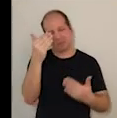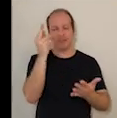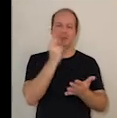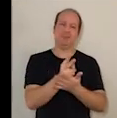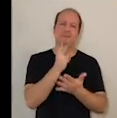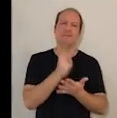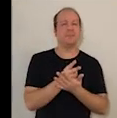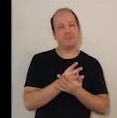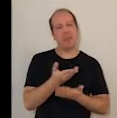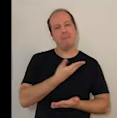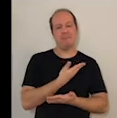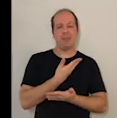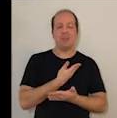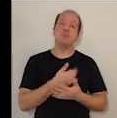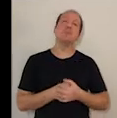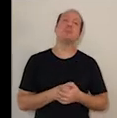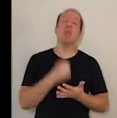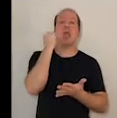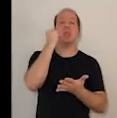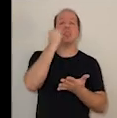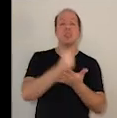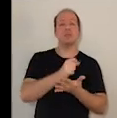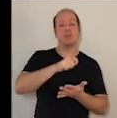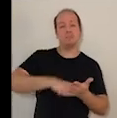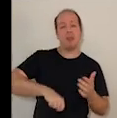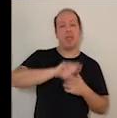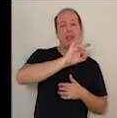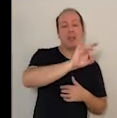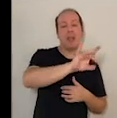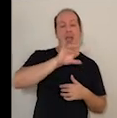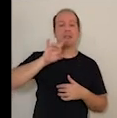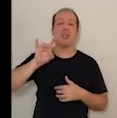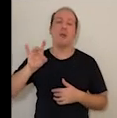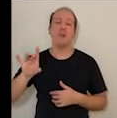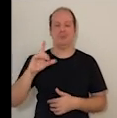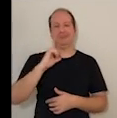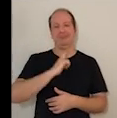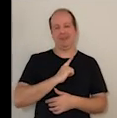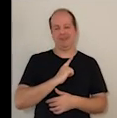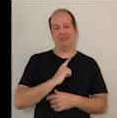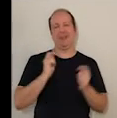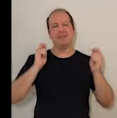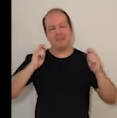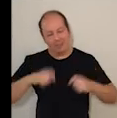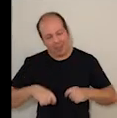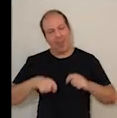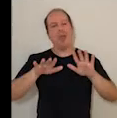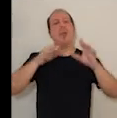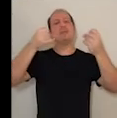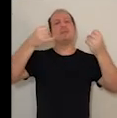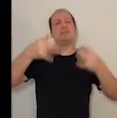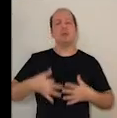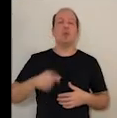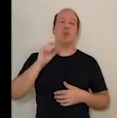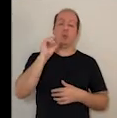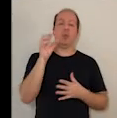desejam. Farei um testamento para cada um deles, com selo e chancela. Uma certidão precisa e categórica de ser ele o único